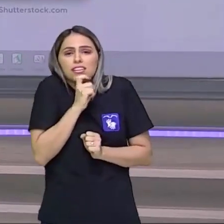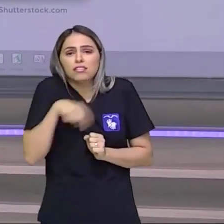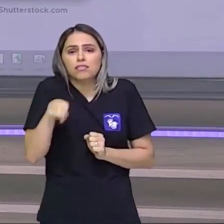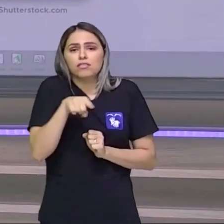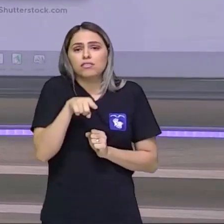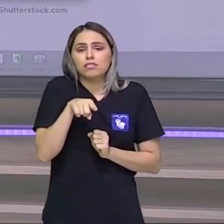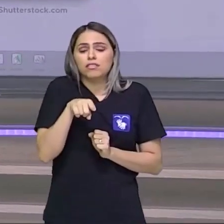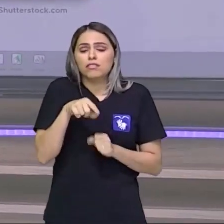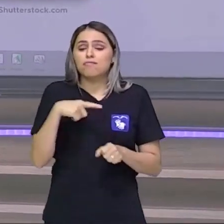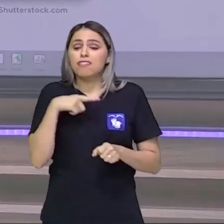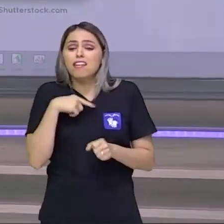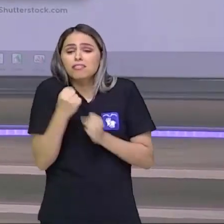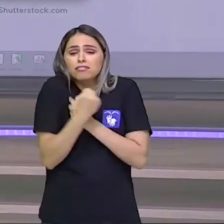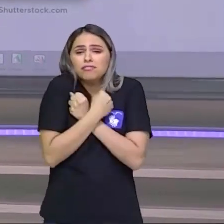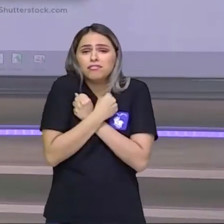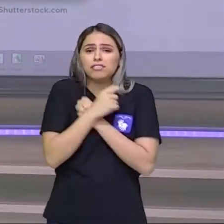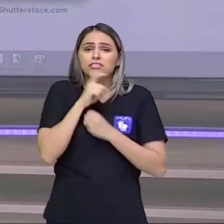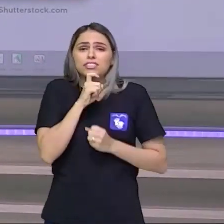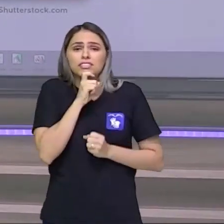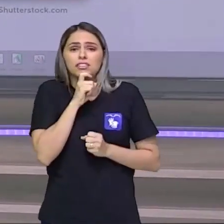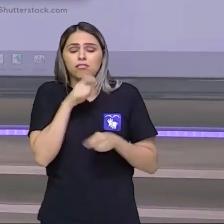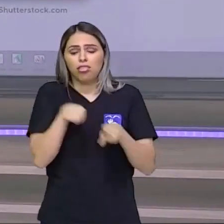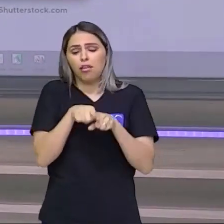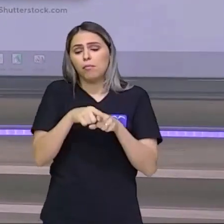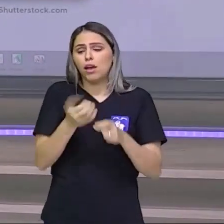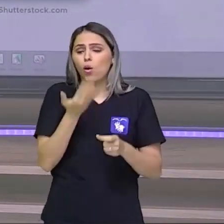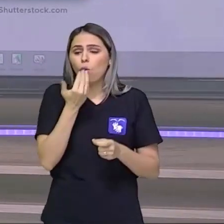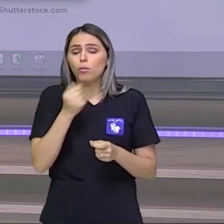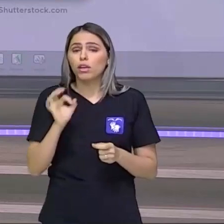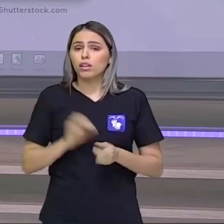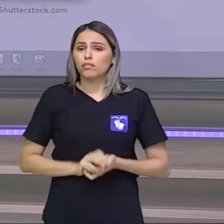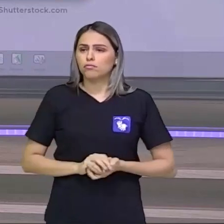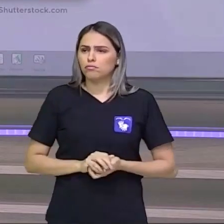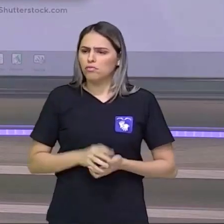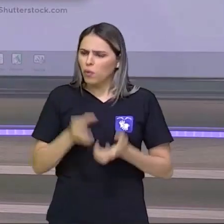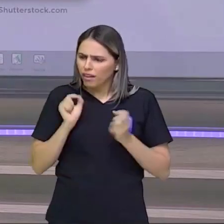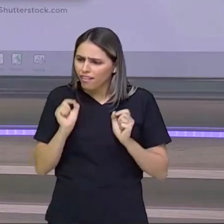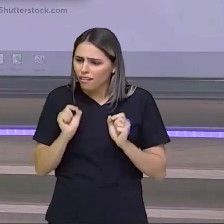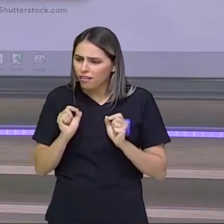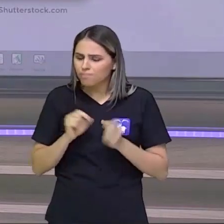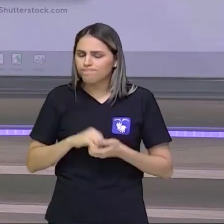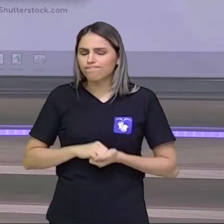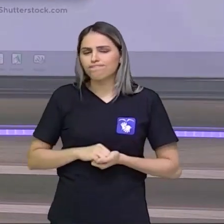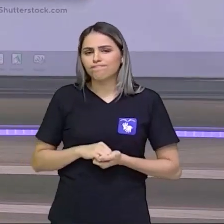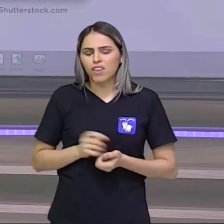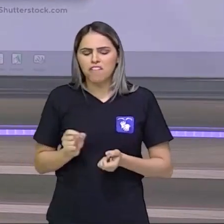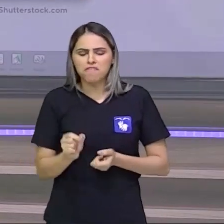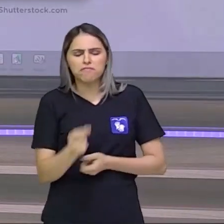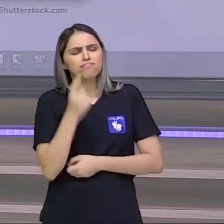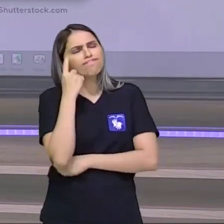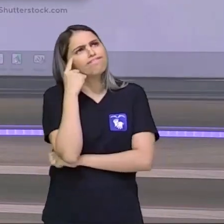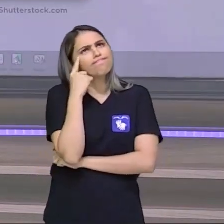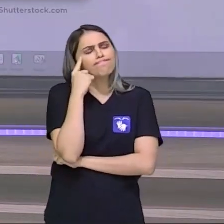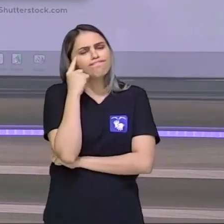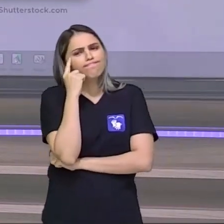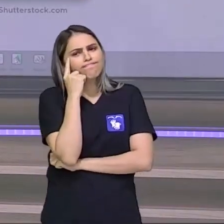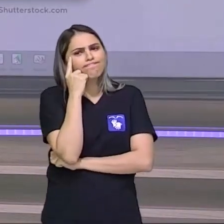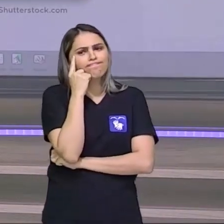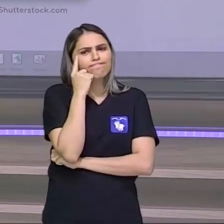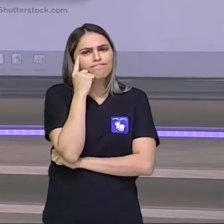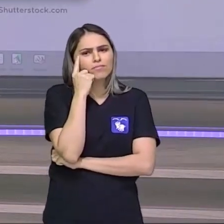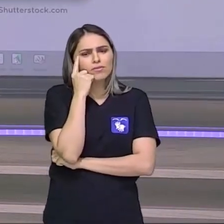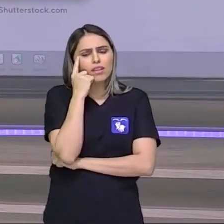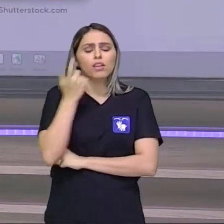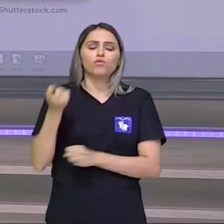com muito frio e sem comer. É isso que você quer? A dona formiga pensou